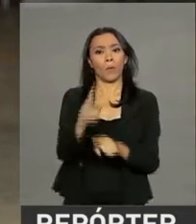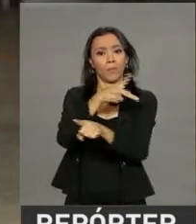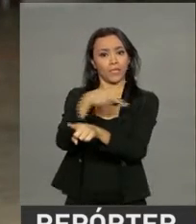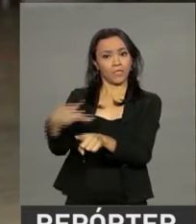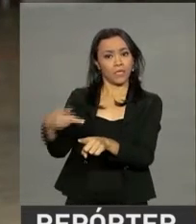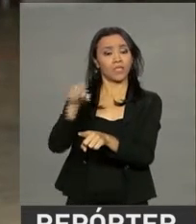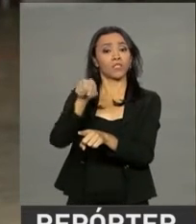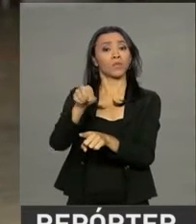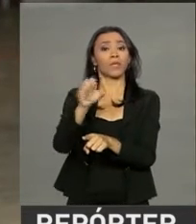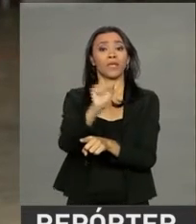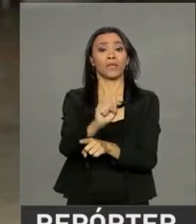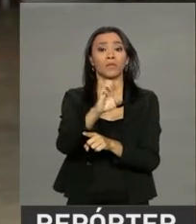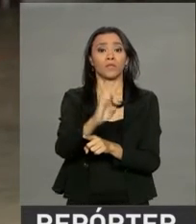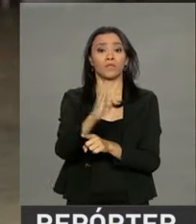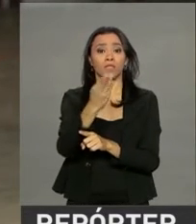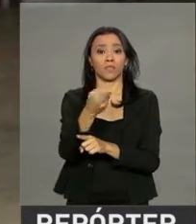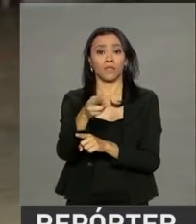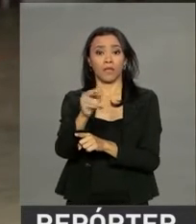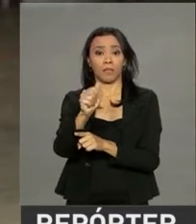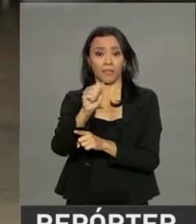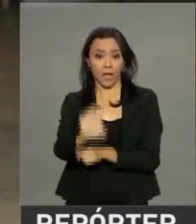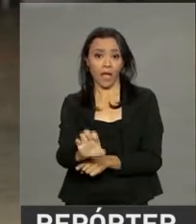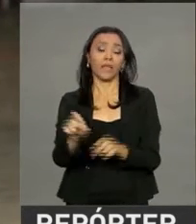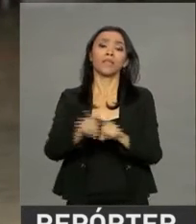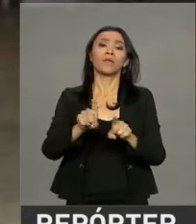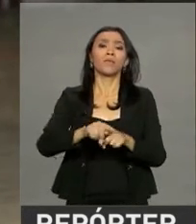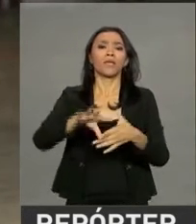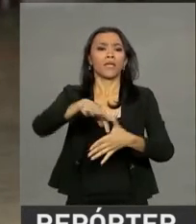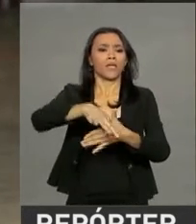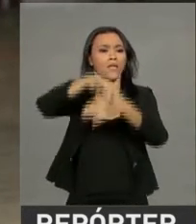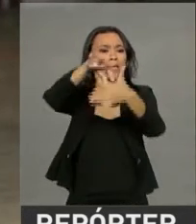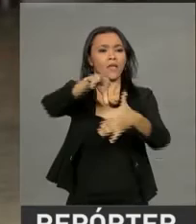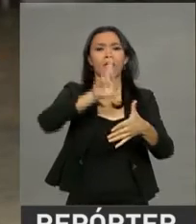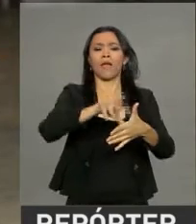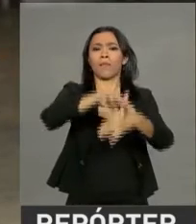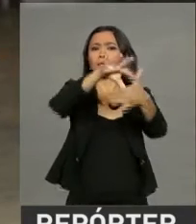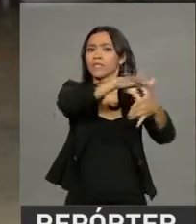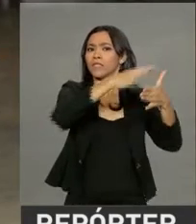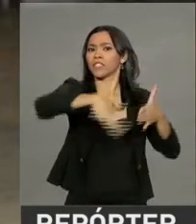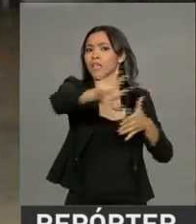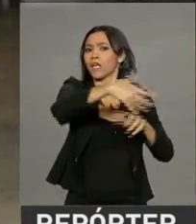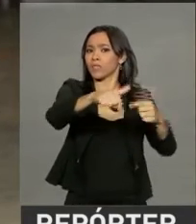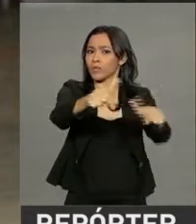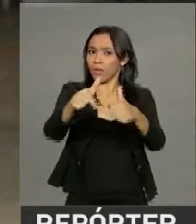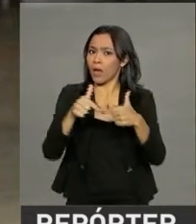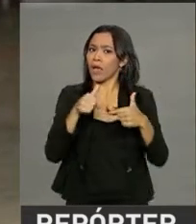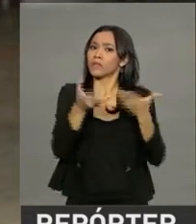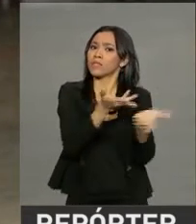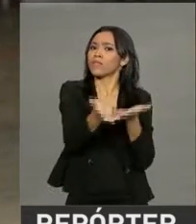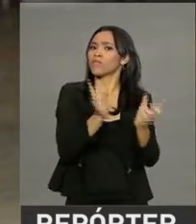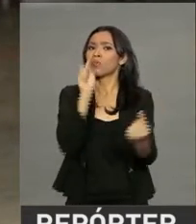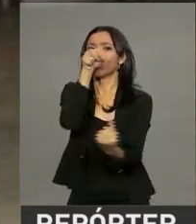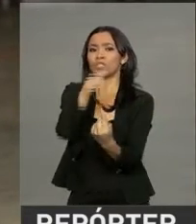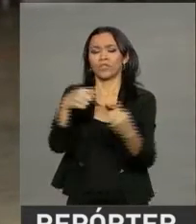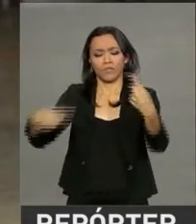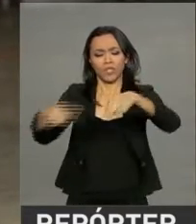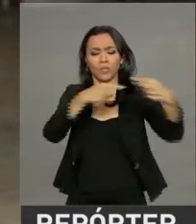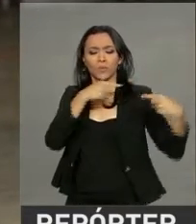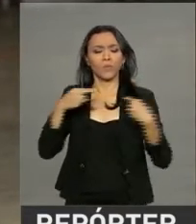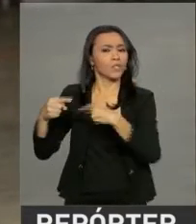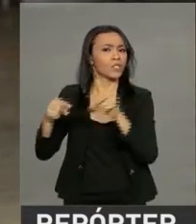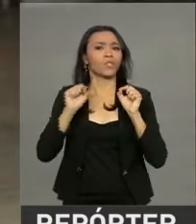Afif Domingos, e representantes de trabalhadores e de empresários do setor de serviços para discutir a questão